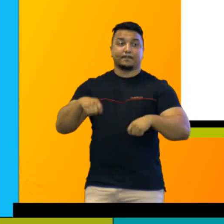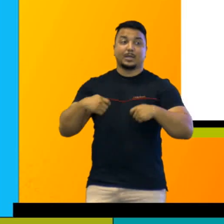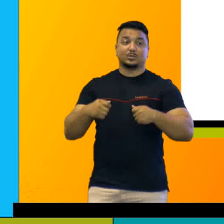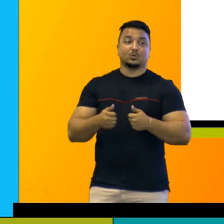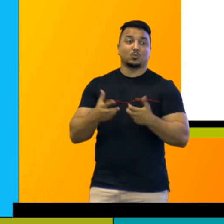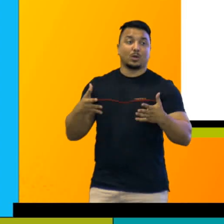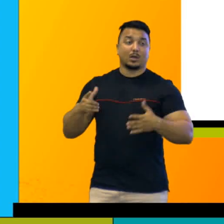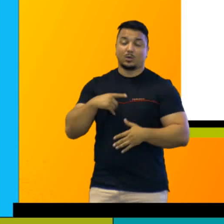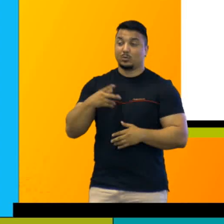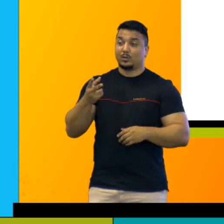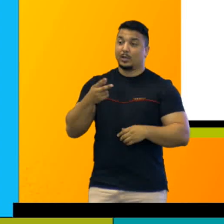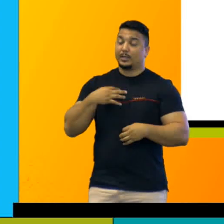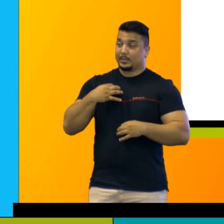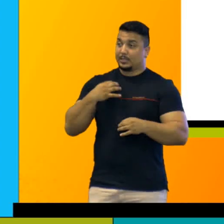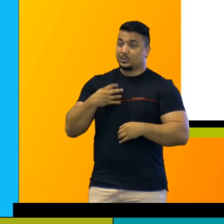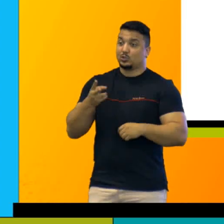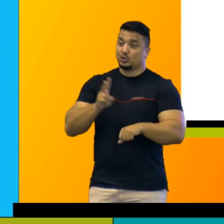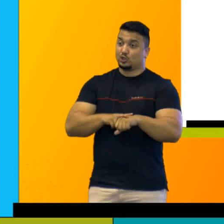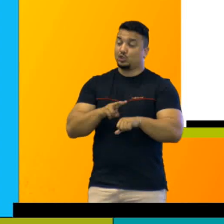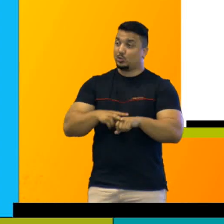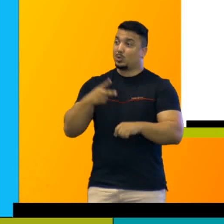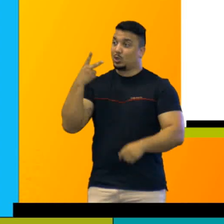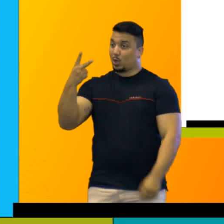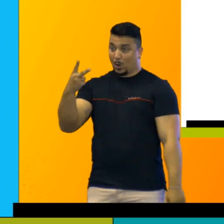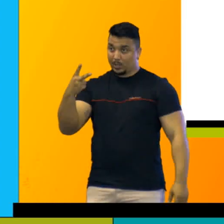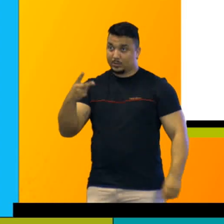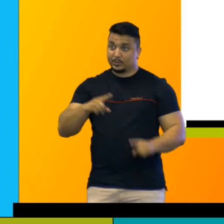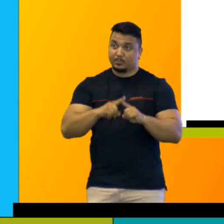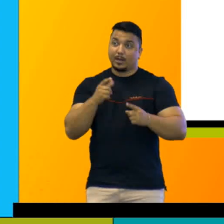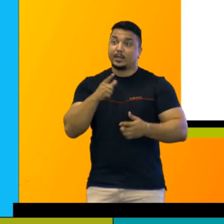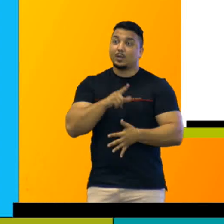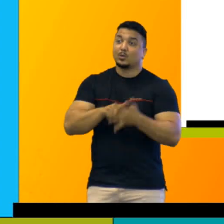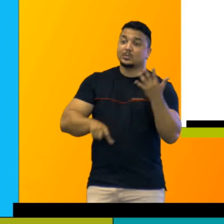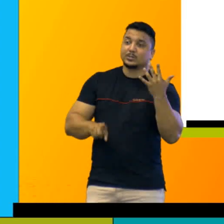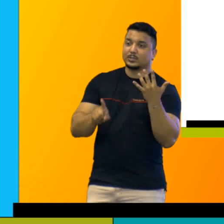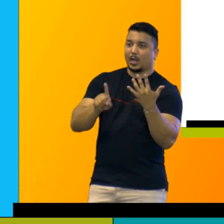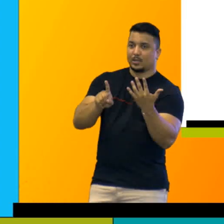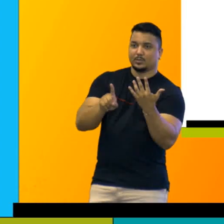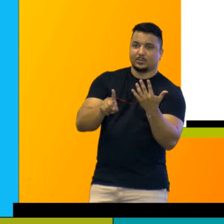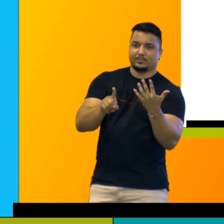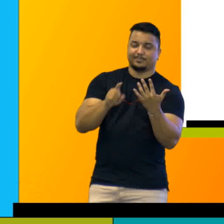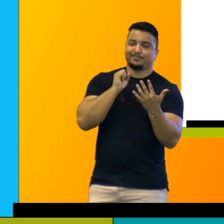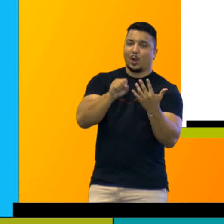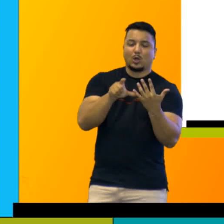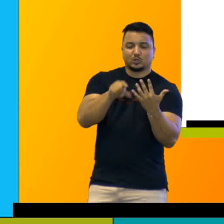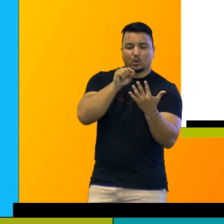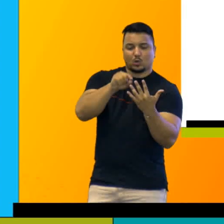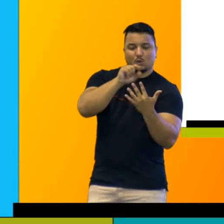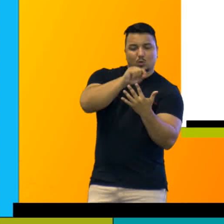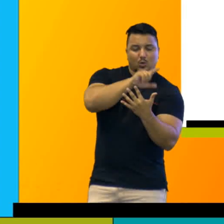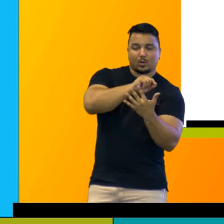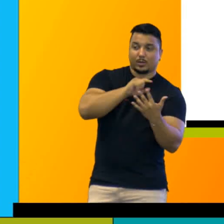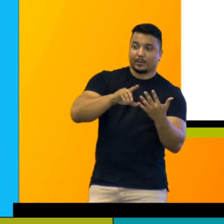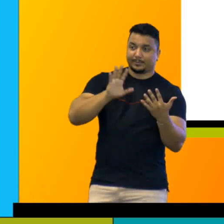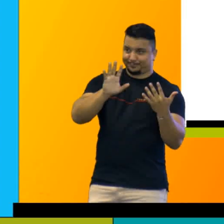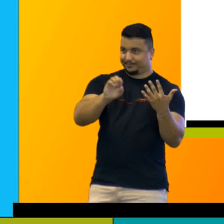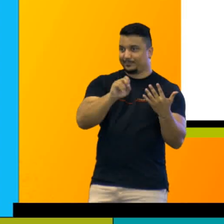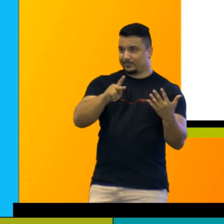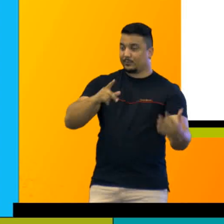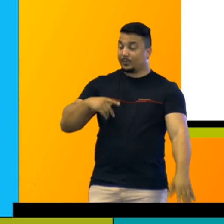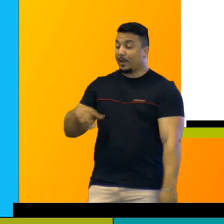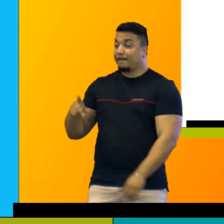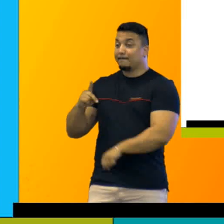2 tipos de tecido, mas ele tem 6 disponíveis. E só vai precisar de 5 tipos